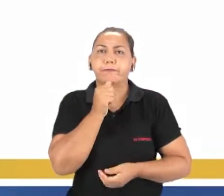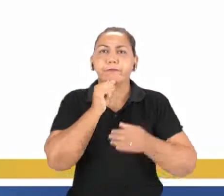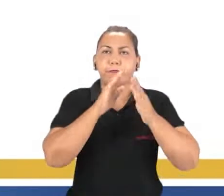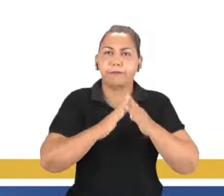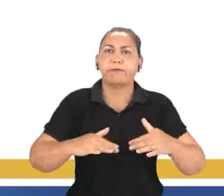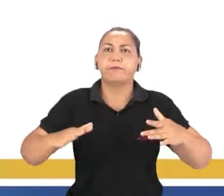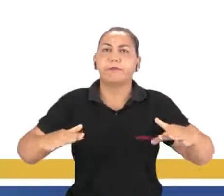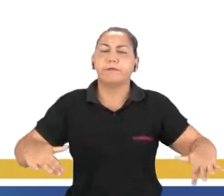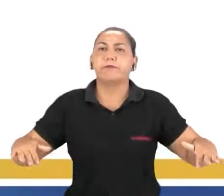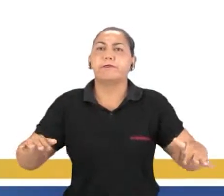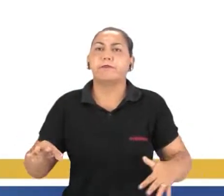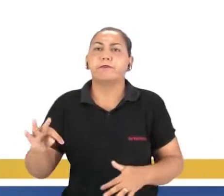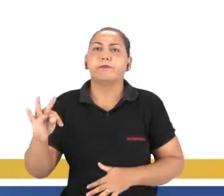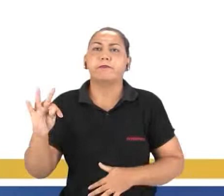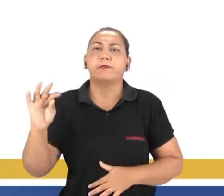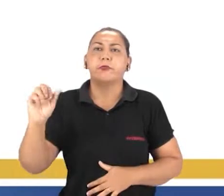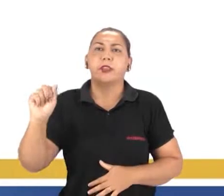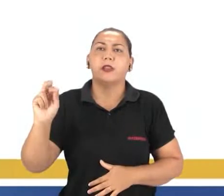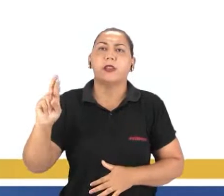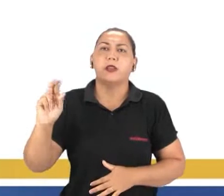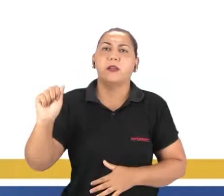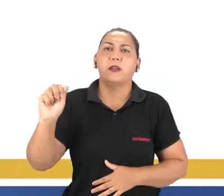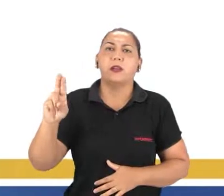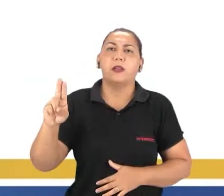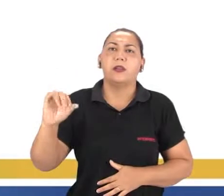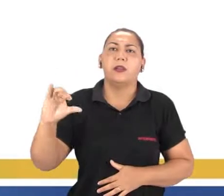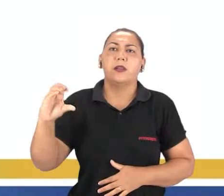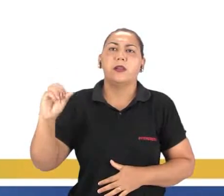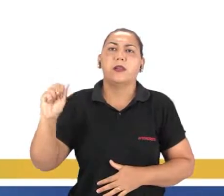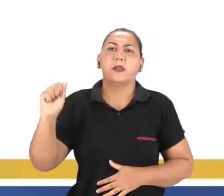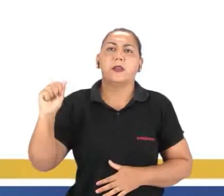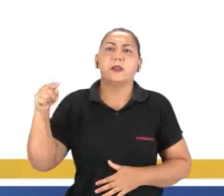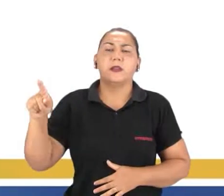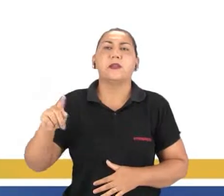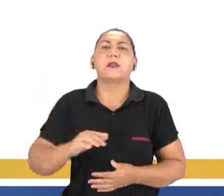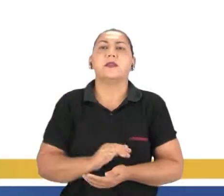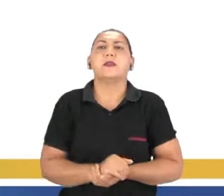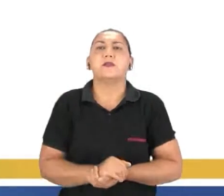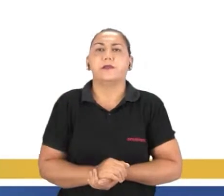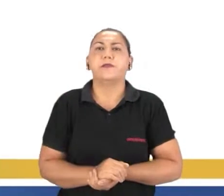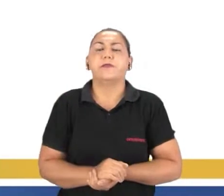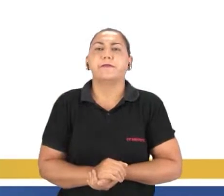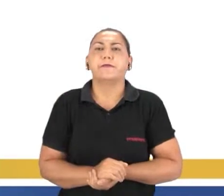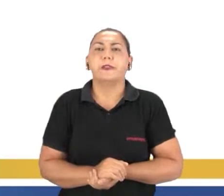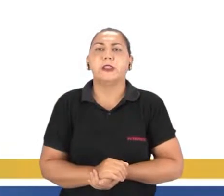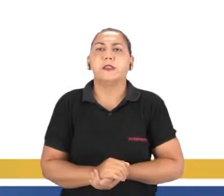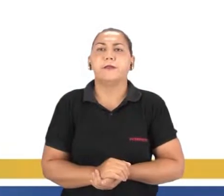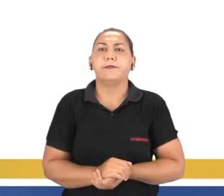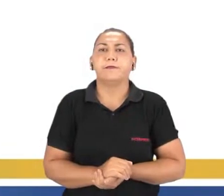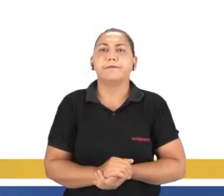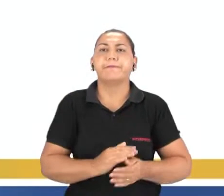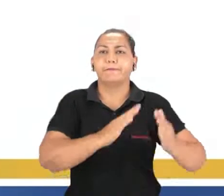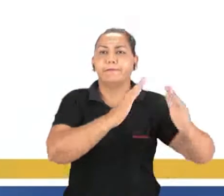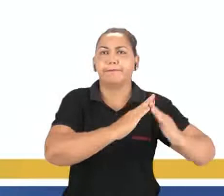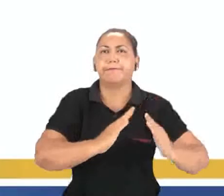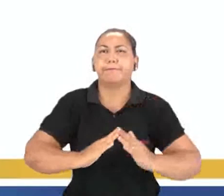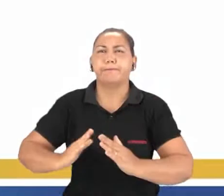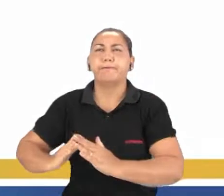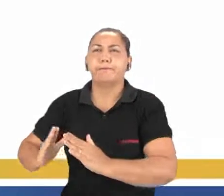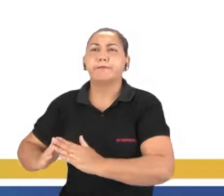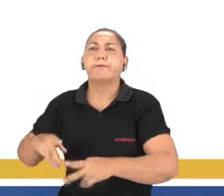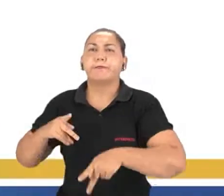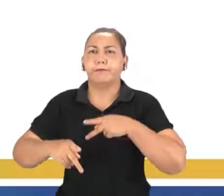os rios Tarauacá, Muru e Moa, foram ocupados pelos povos da família Pano, Caxinauá,